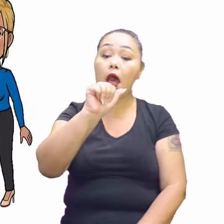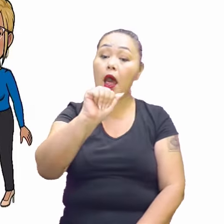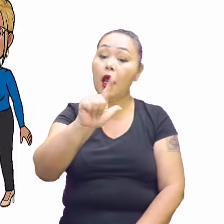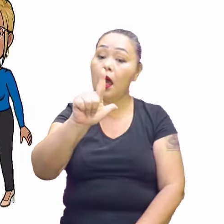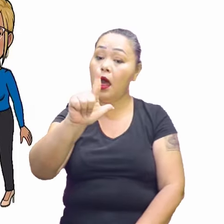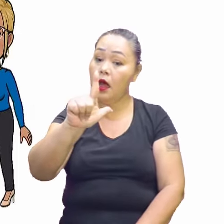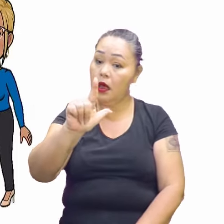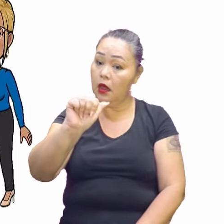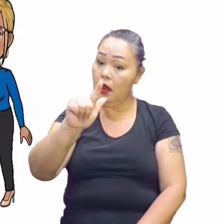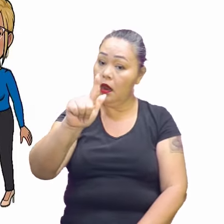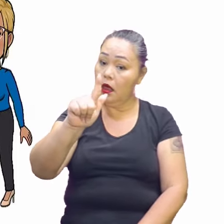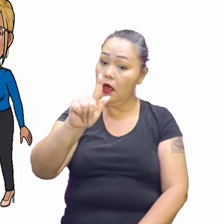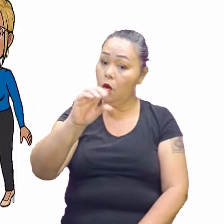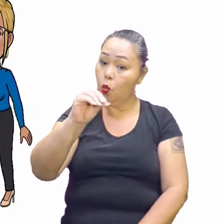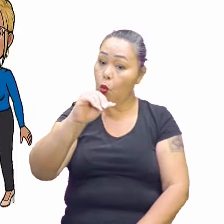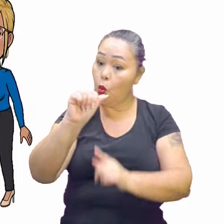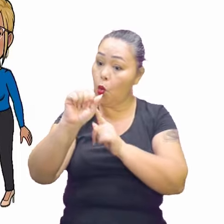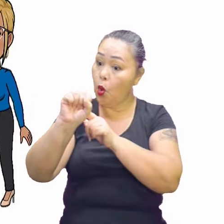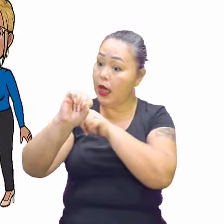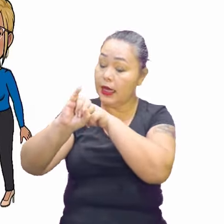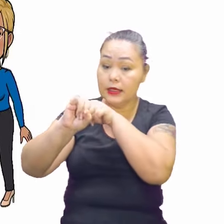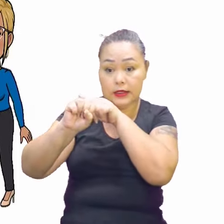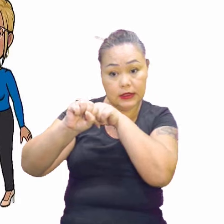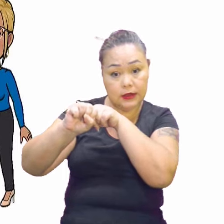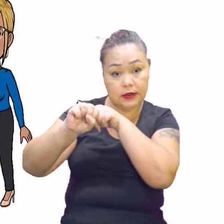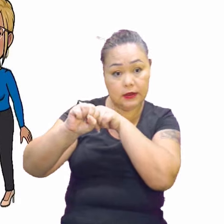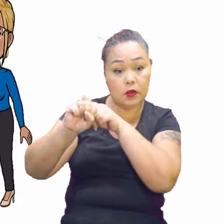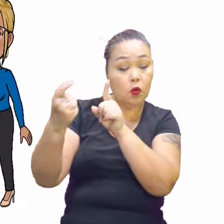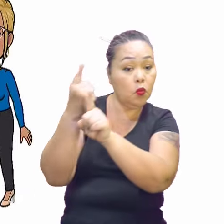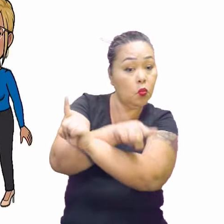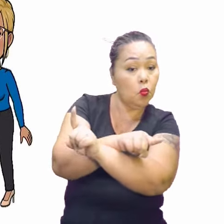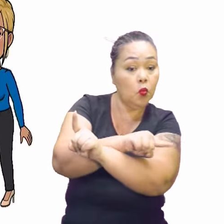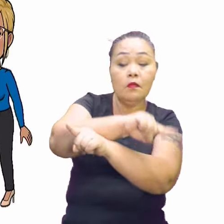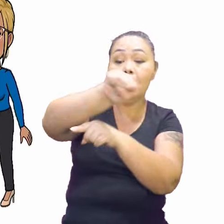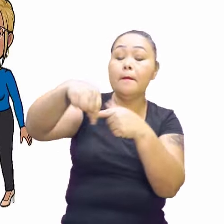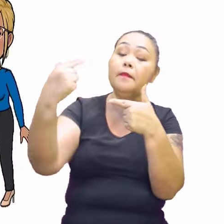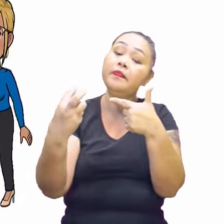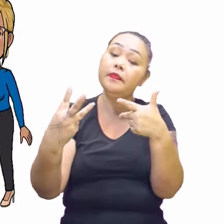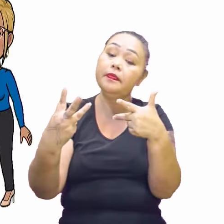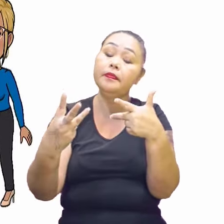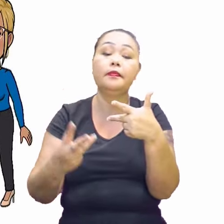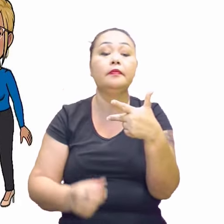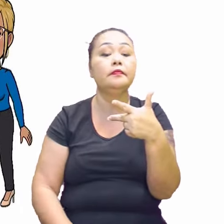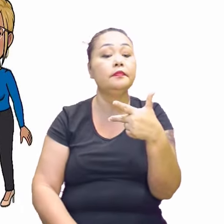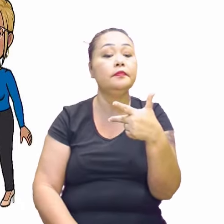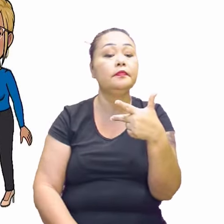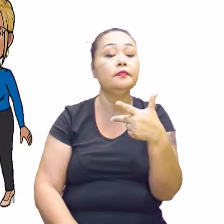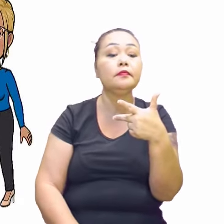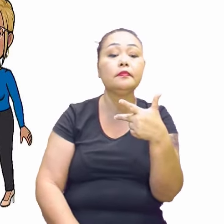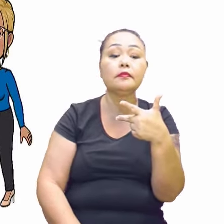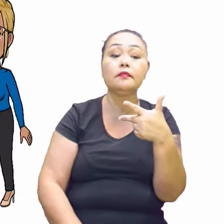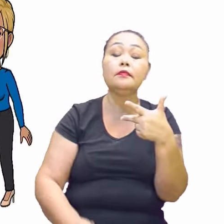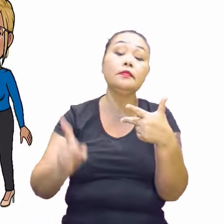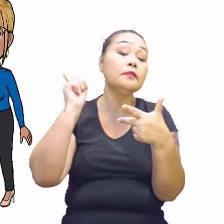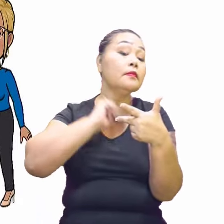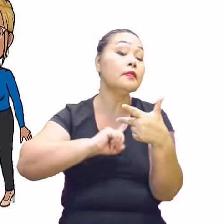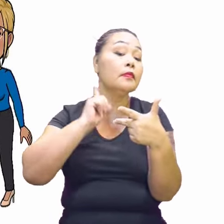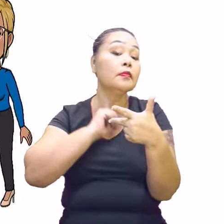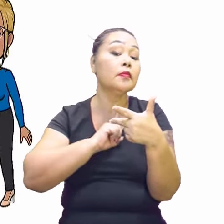pluralizada, mas ó, não apareceu determinante. O verbo ficou na terceira pessoa do singular. As Minas